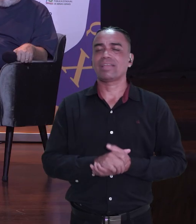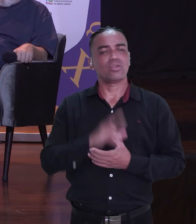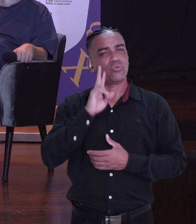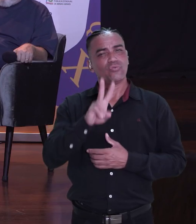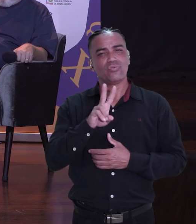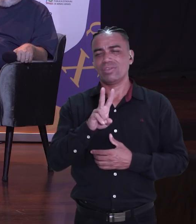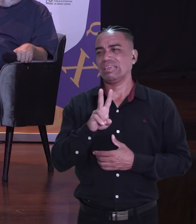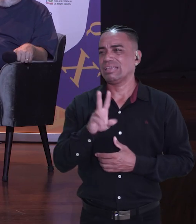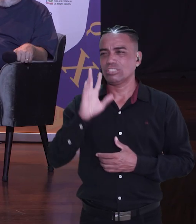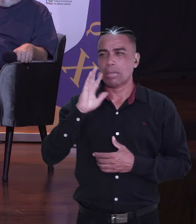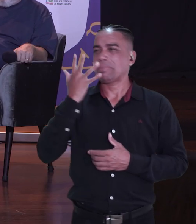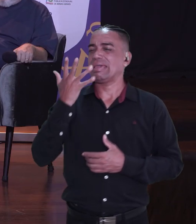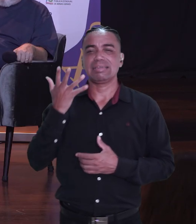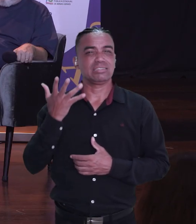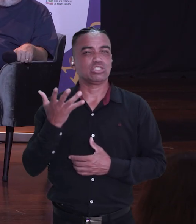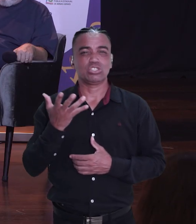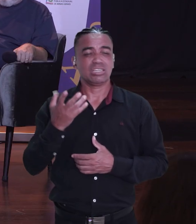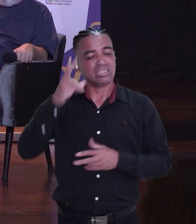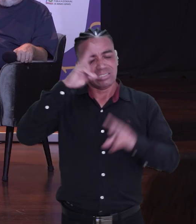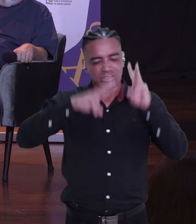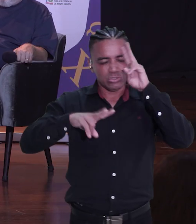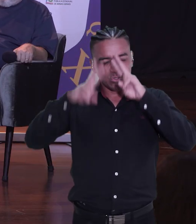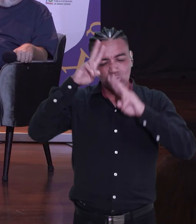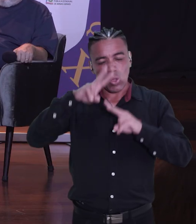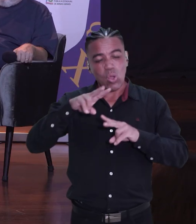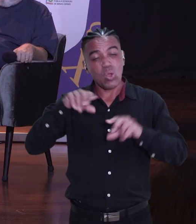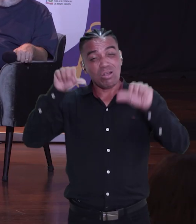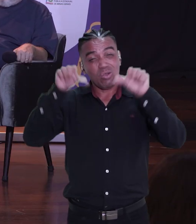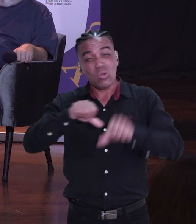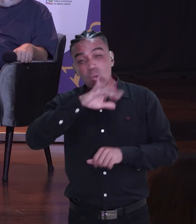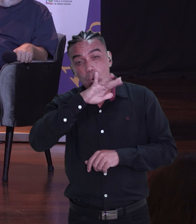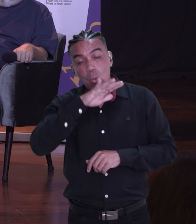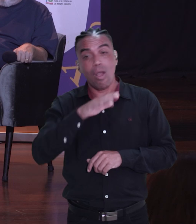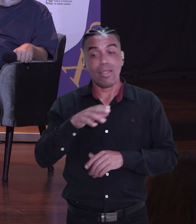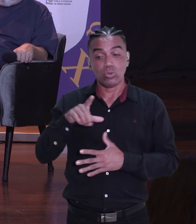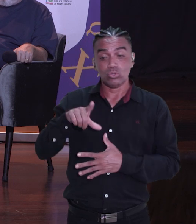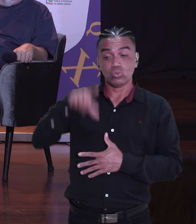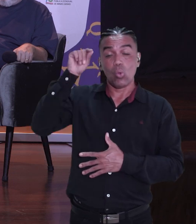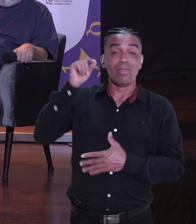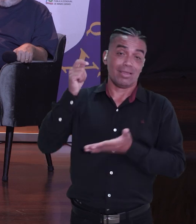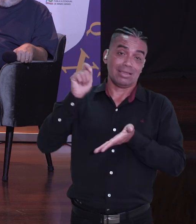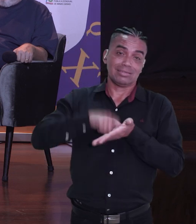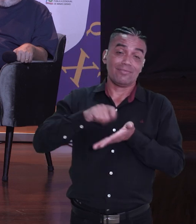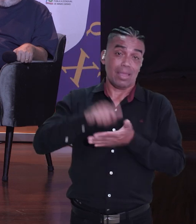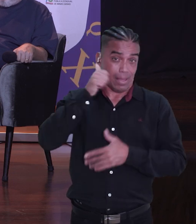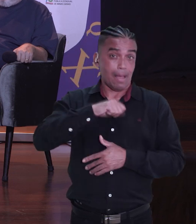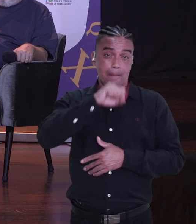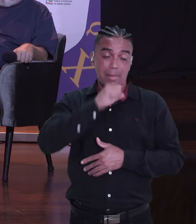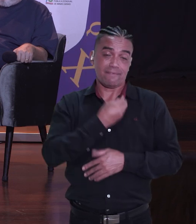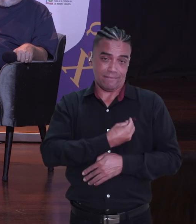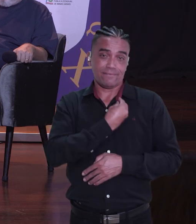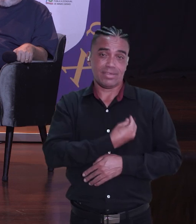eu me vi, de repente, no meio de uma história assombrada, né, e decidi escrever. Ela estava